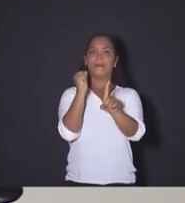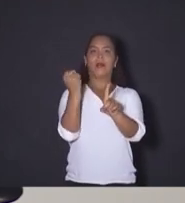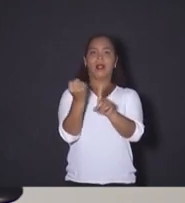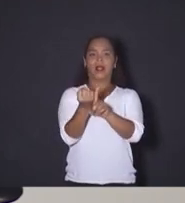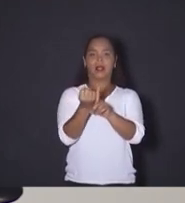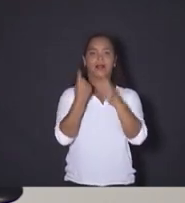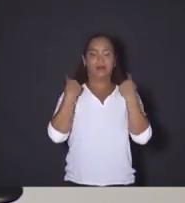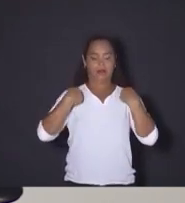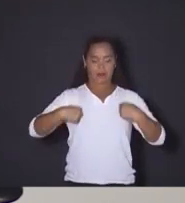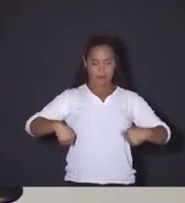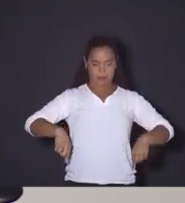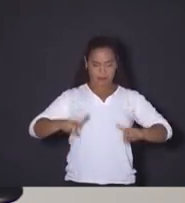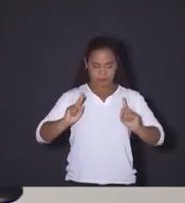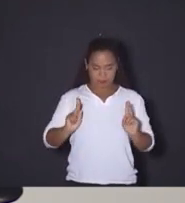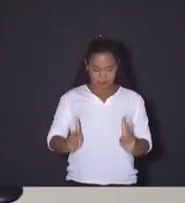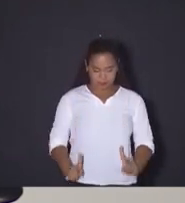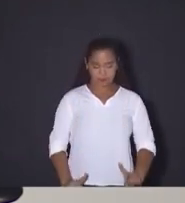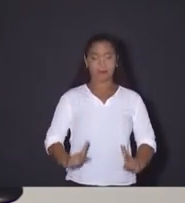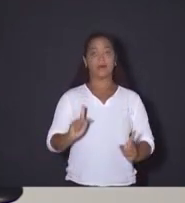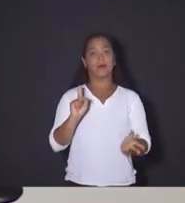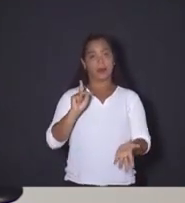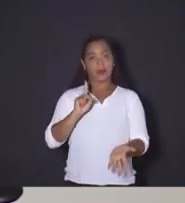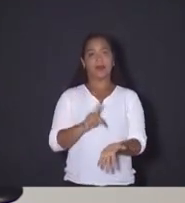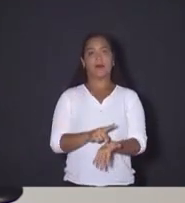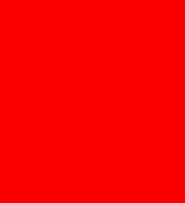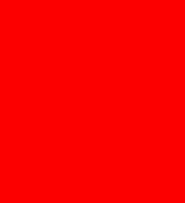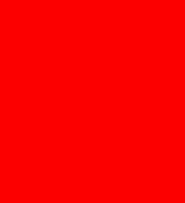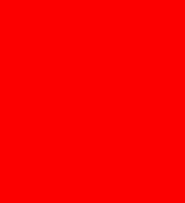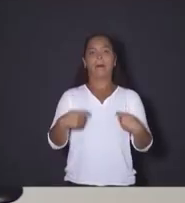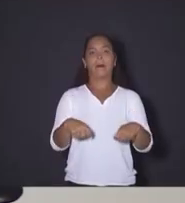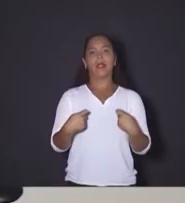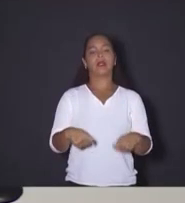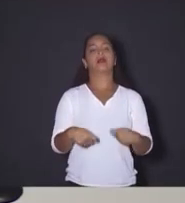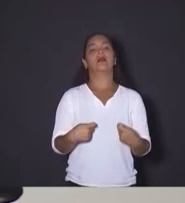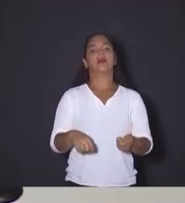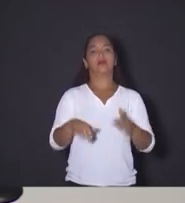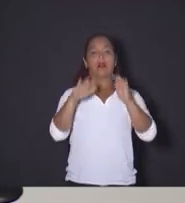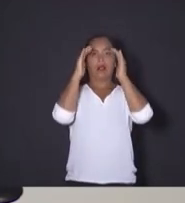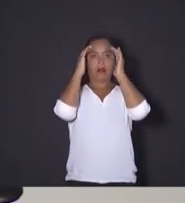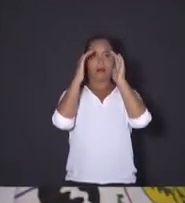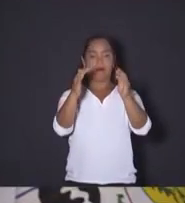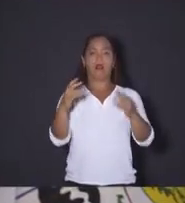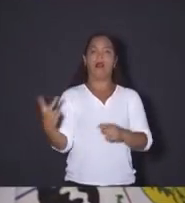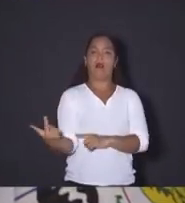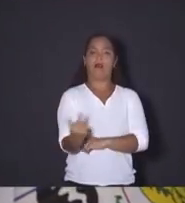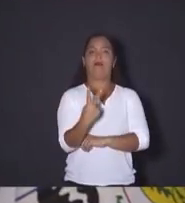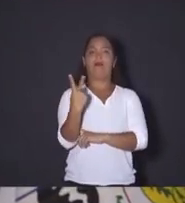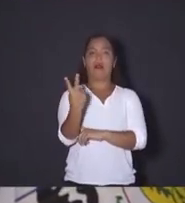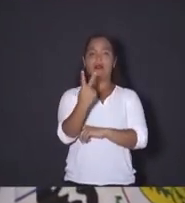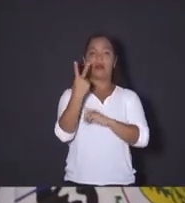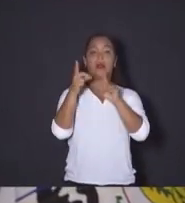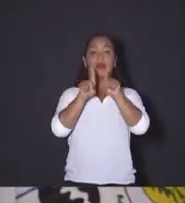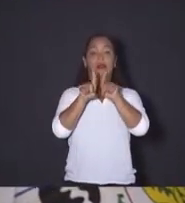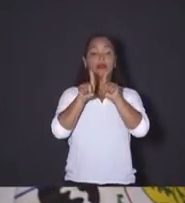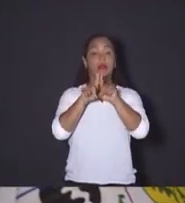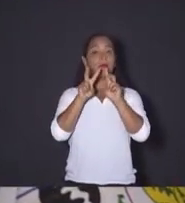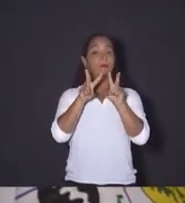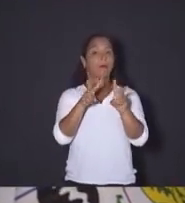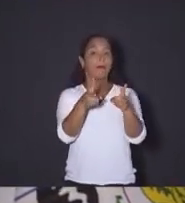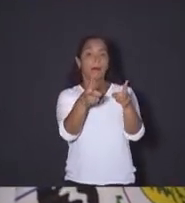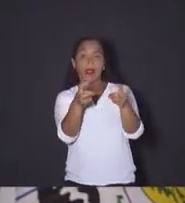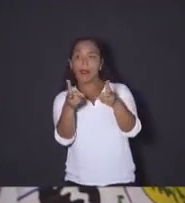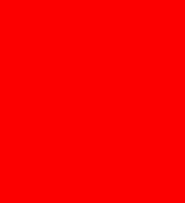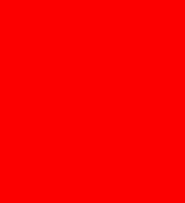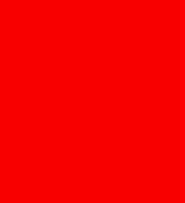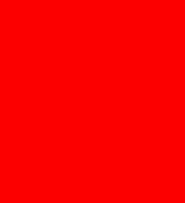seres humanos e como pessoas que verdadeiramente merece valorizado e prestar atenção também que nos